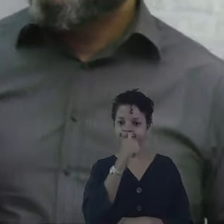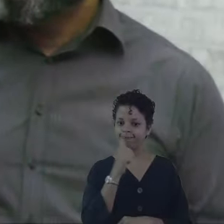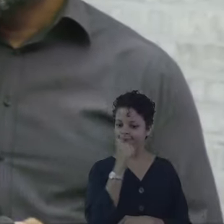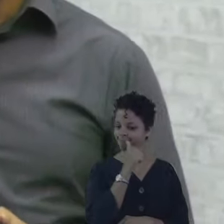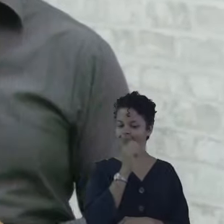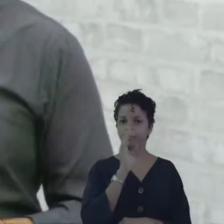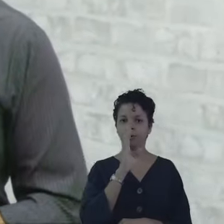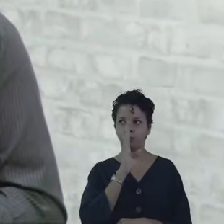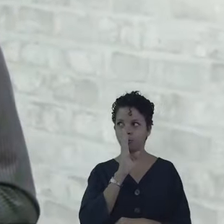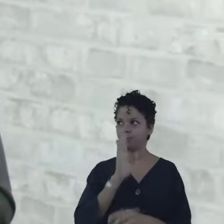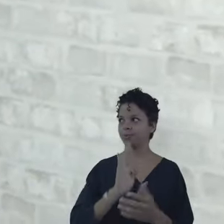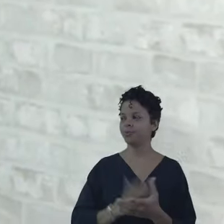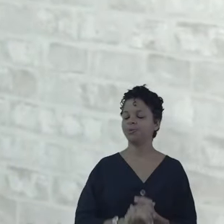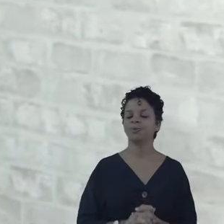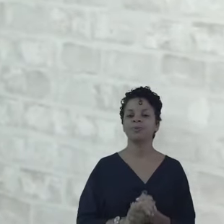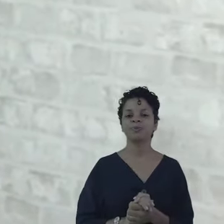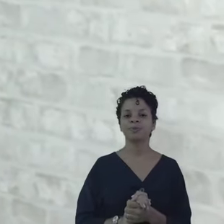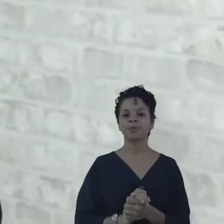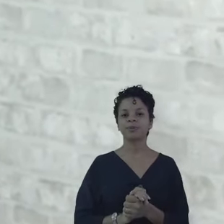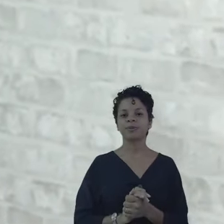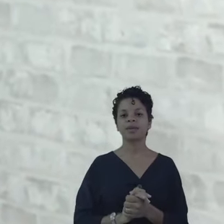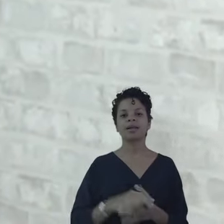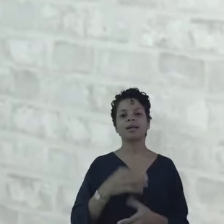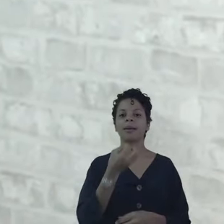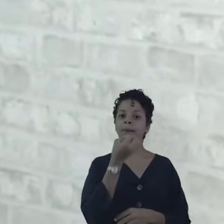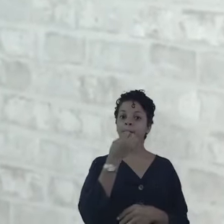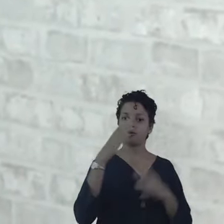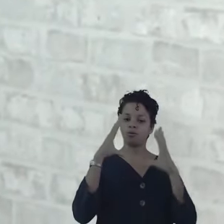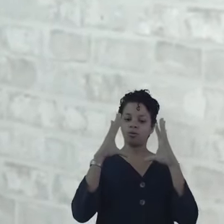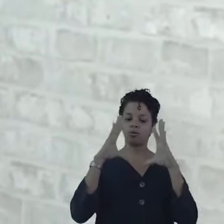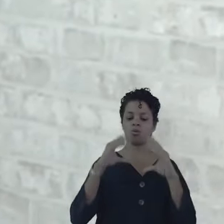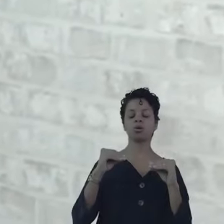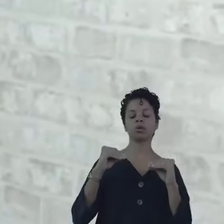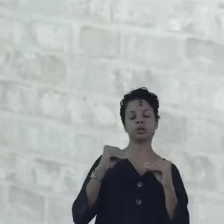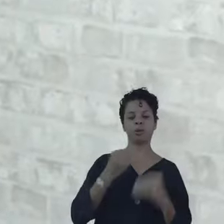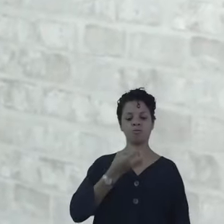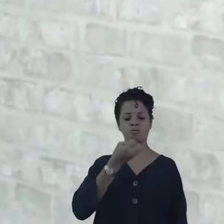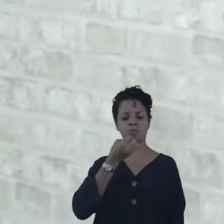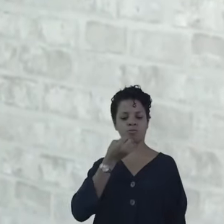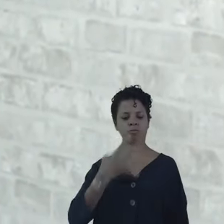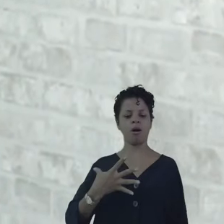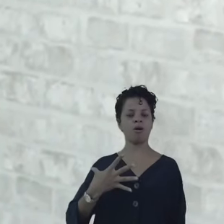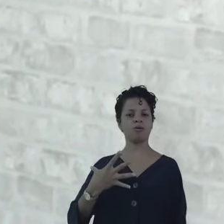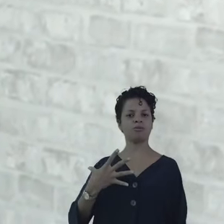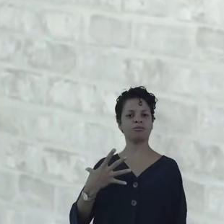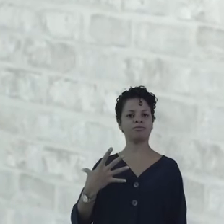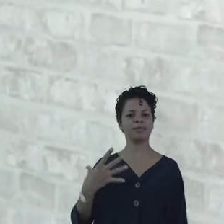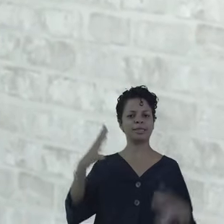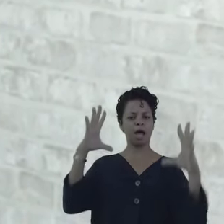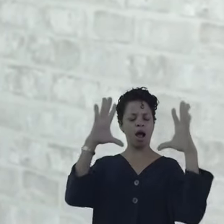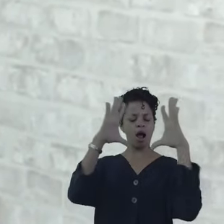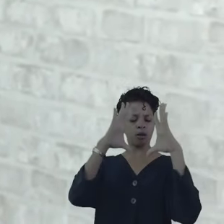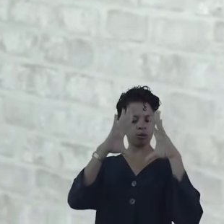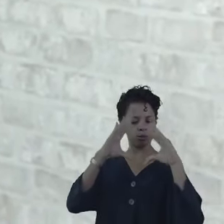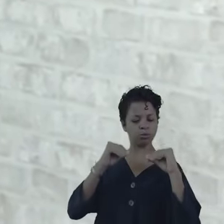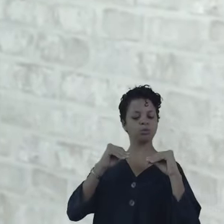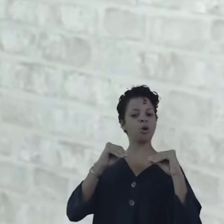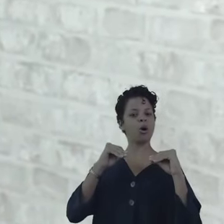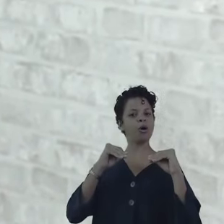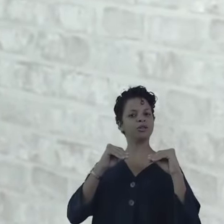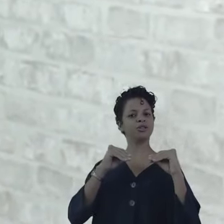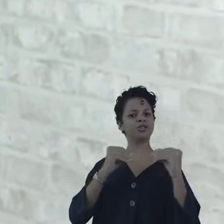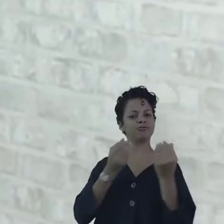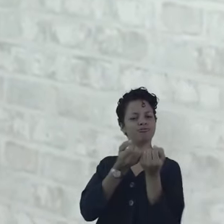amigo da voz bonita aqui. Quer ver? Vamos lá. Boa noite, pessoal. Que bom poder estar aqui nessa noite e poder